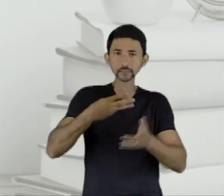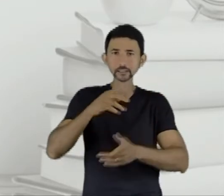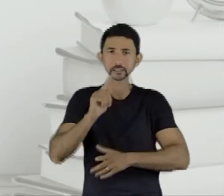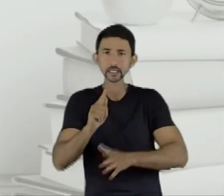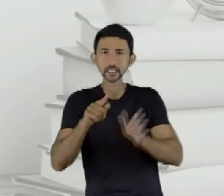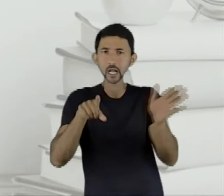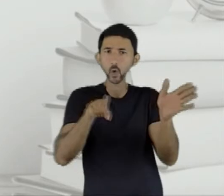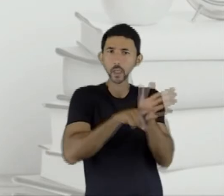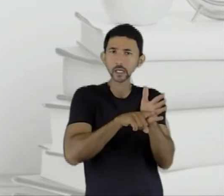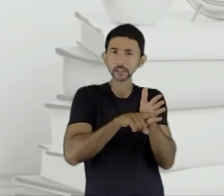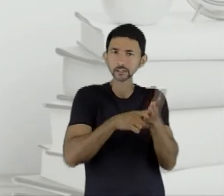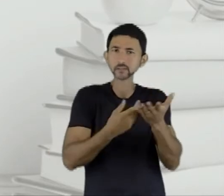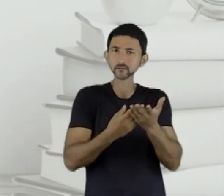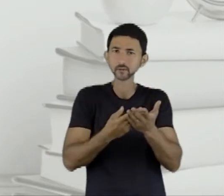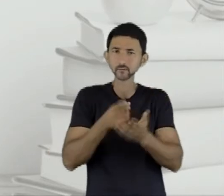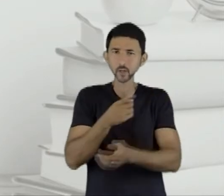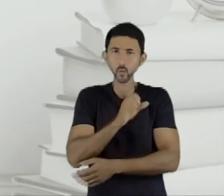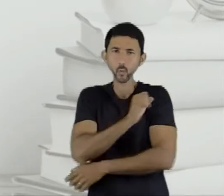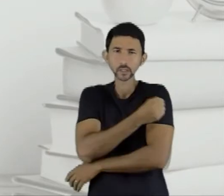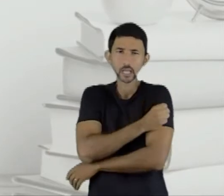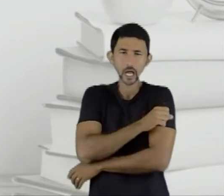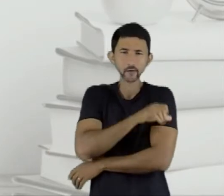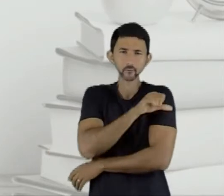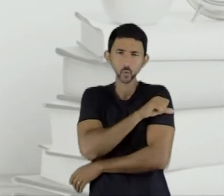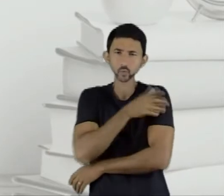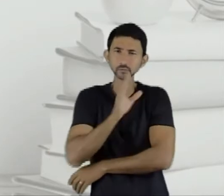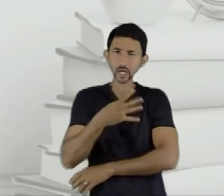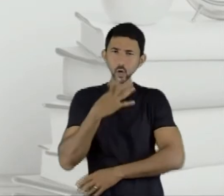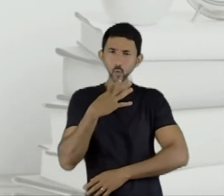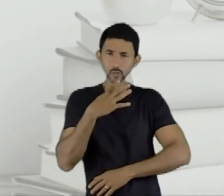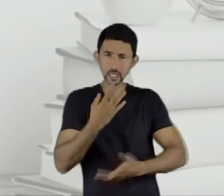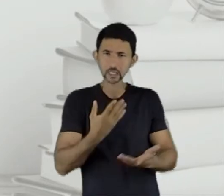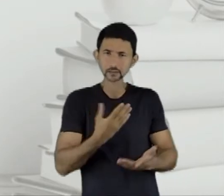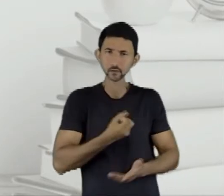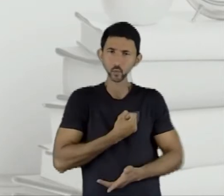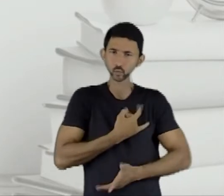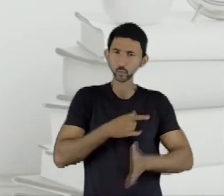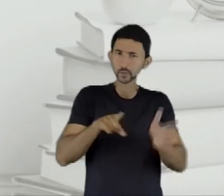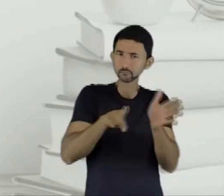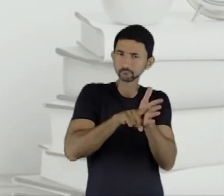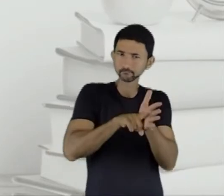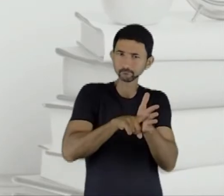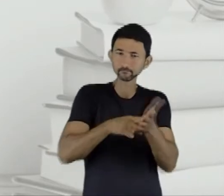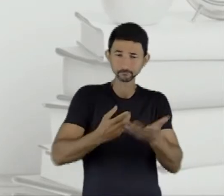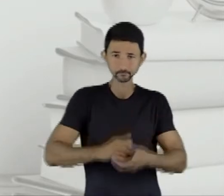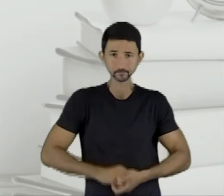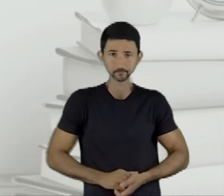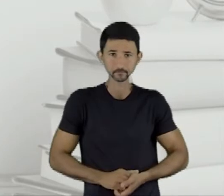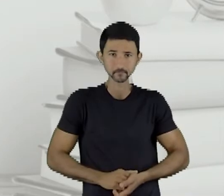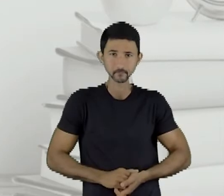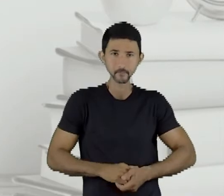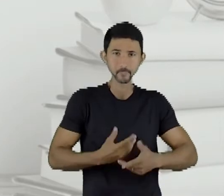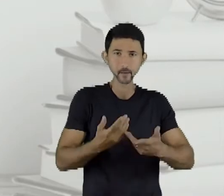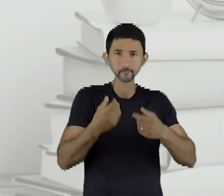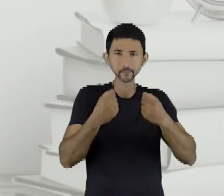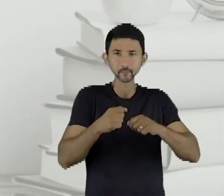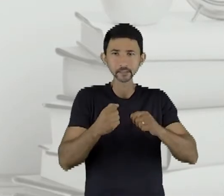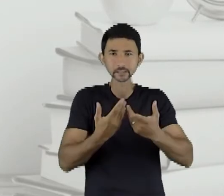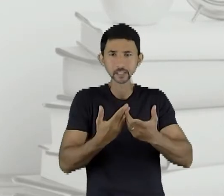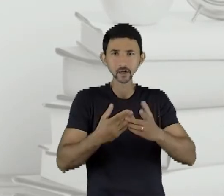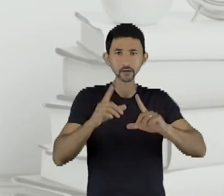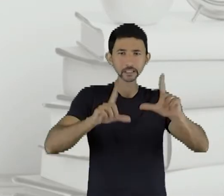Você está no oitavo ou nono ano, você já deve ter ouvido falar nos números negativos. Pedro precisava de uma TV